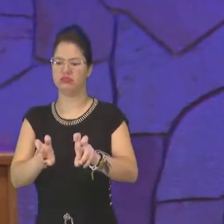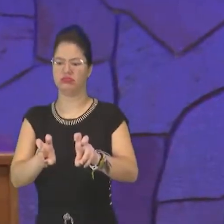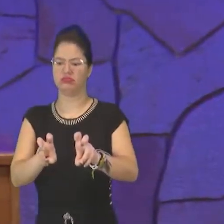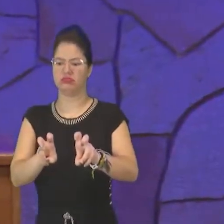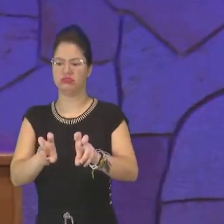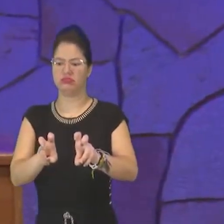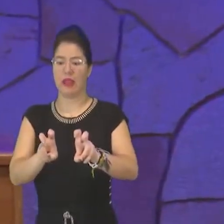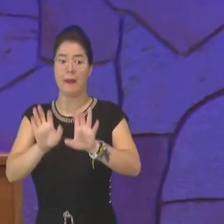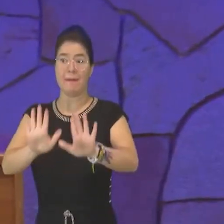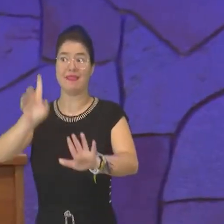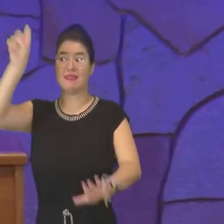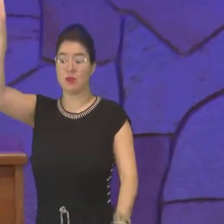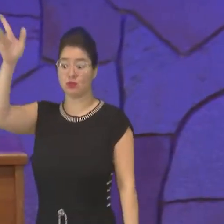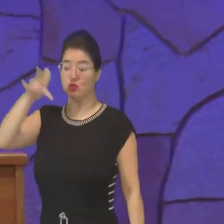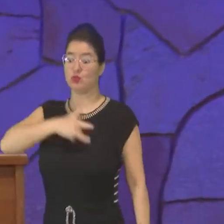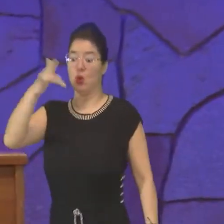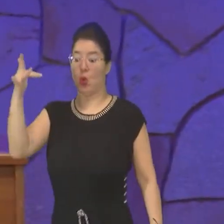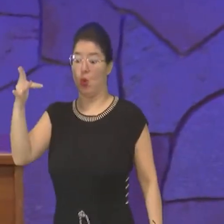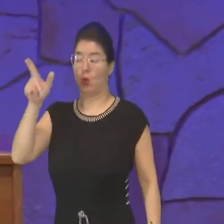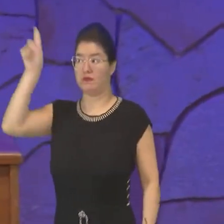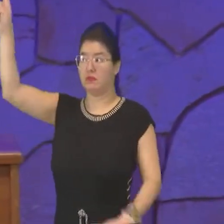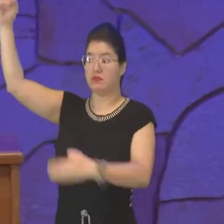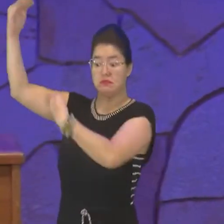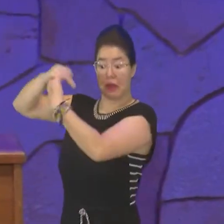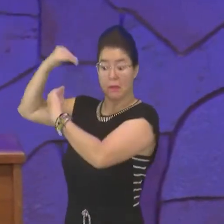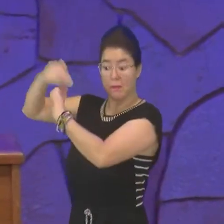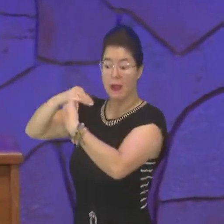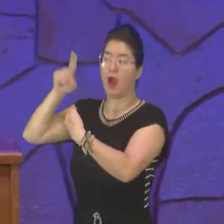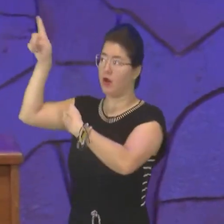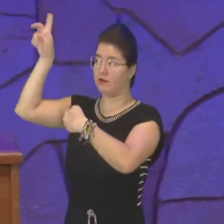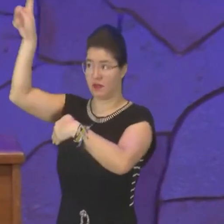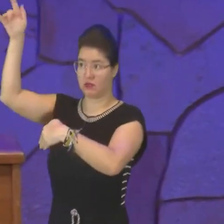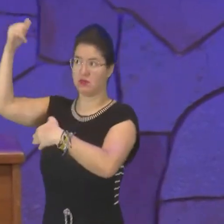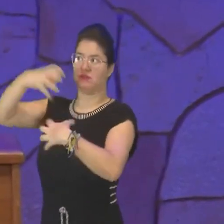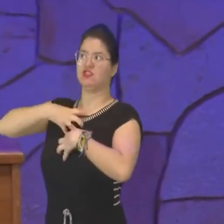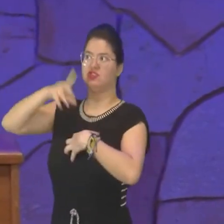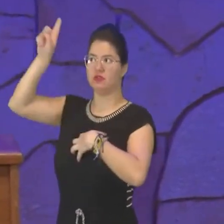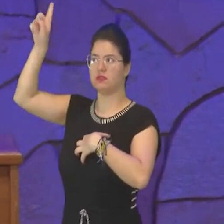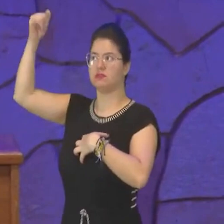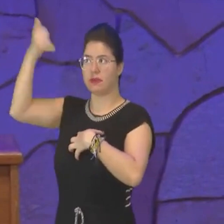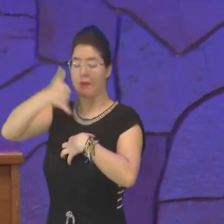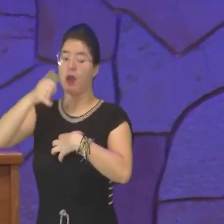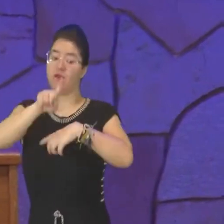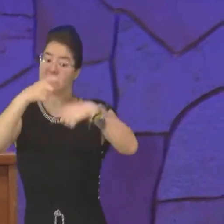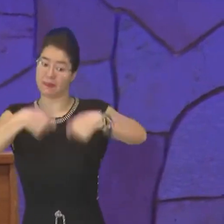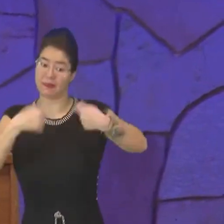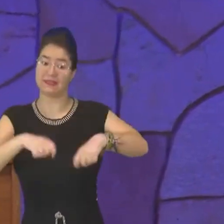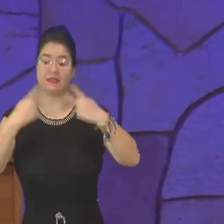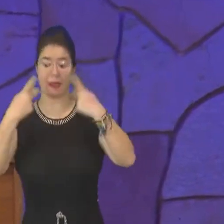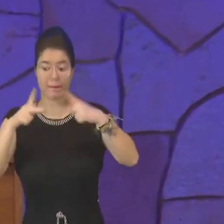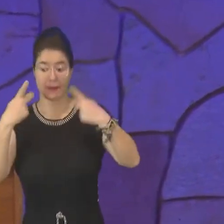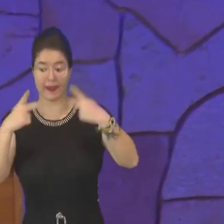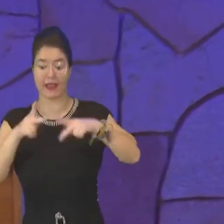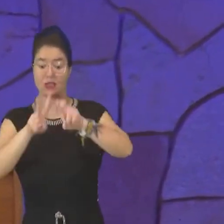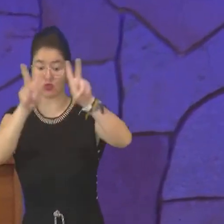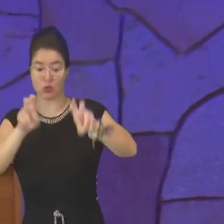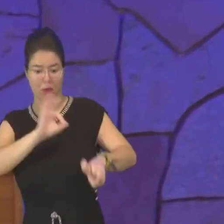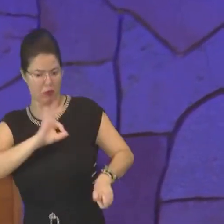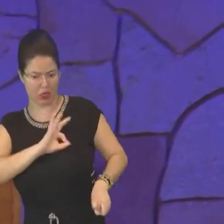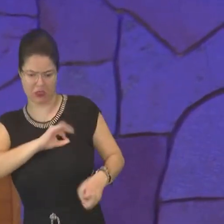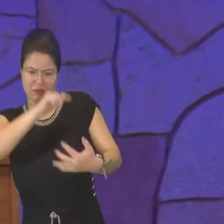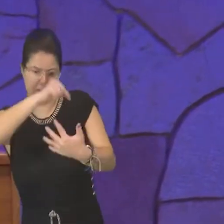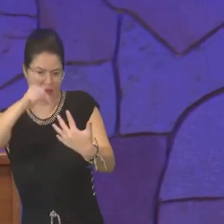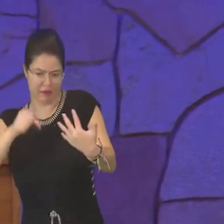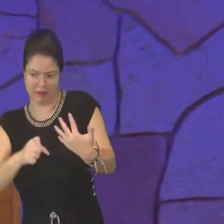Mas quando Deus nos chama a atenção e nos alerta, e aí algumas pessoas puderam entender quando eu